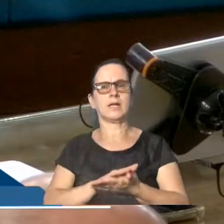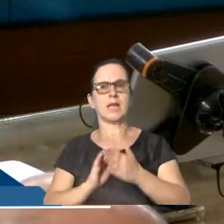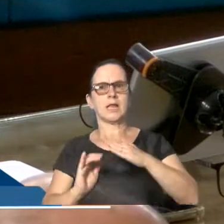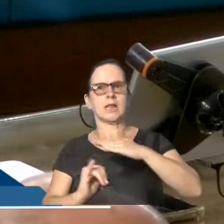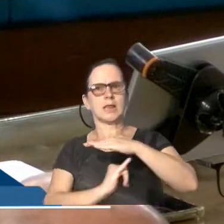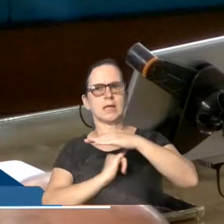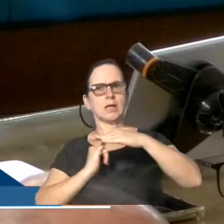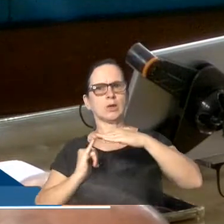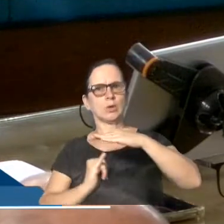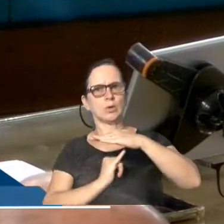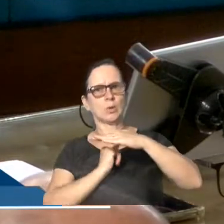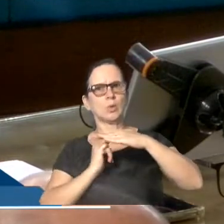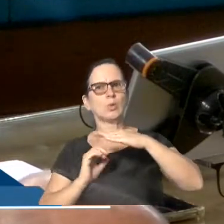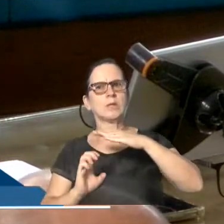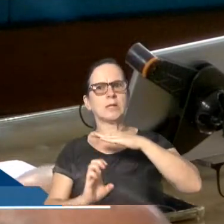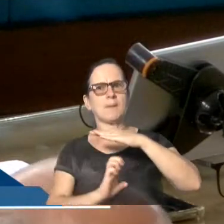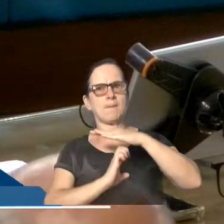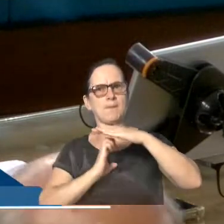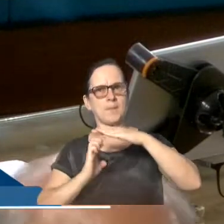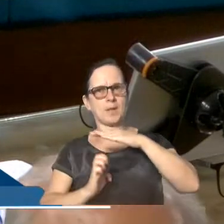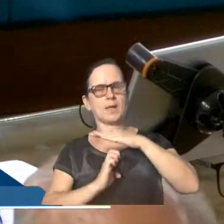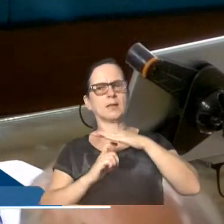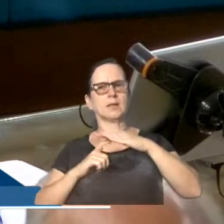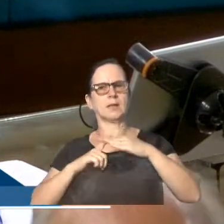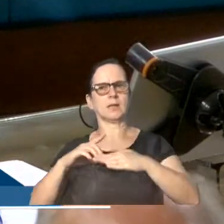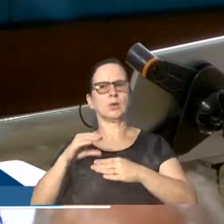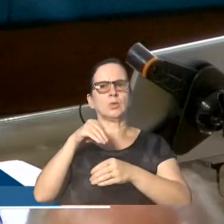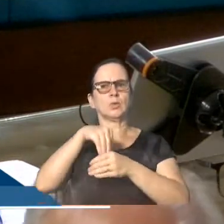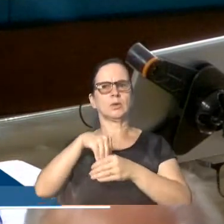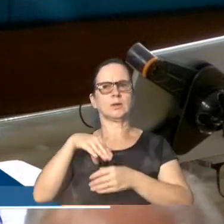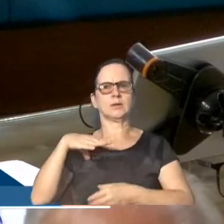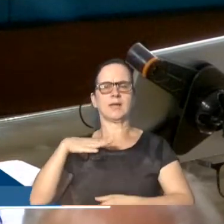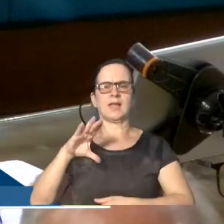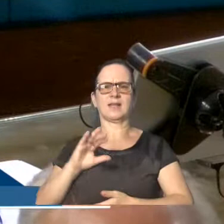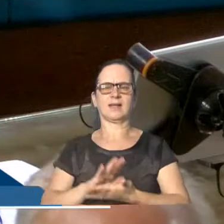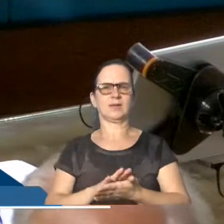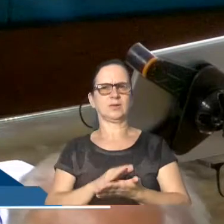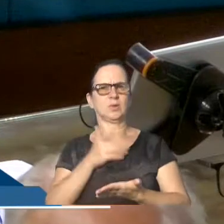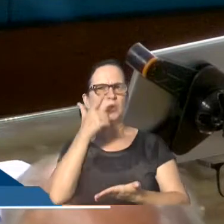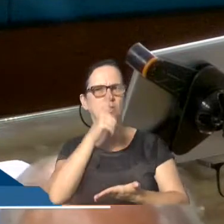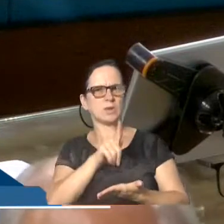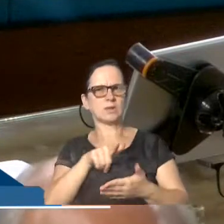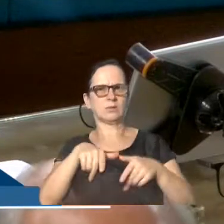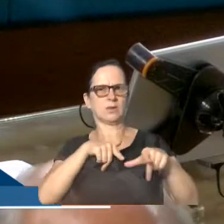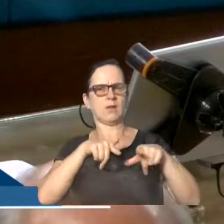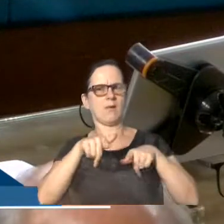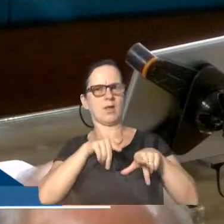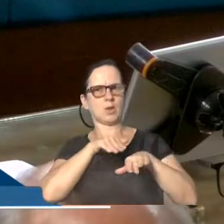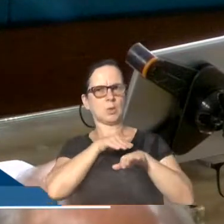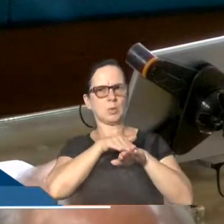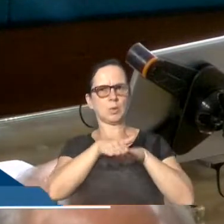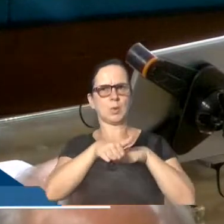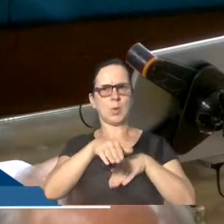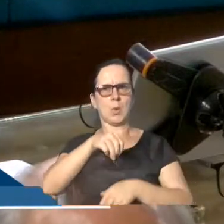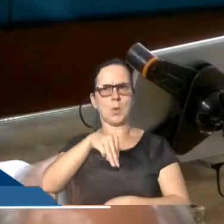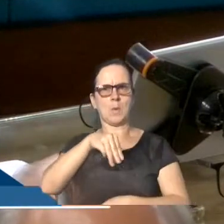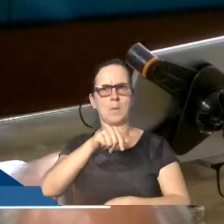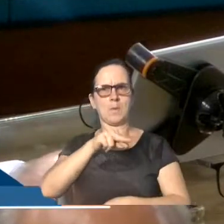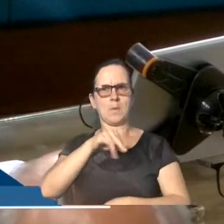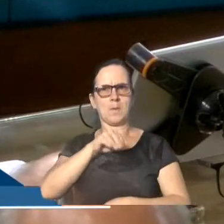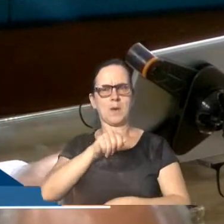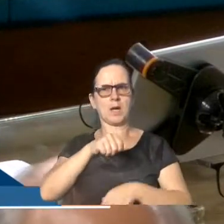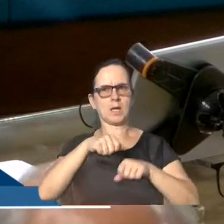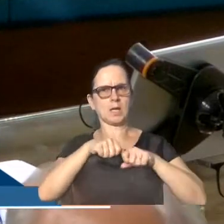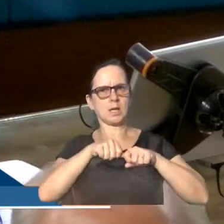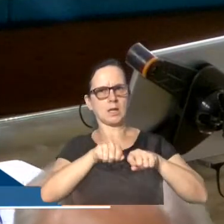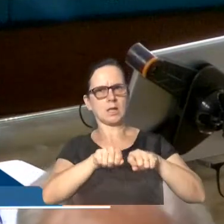de empresas que temos na cidade, vai se falar que não consigo fazer o serviço por causa de uma máquina? O que mais tem nessa cidade são máquinas. O